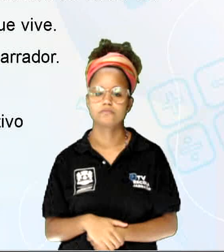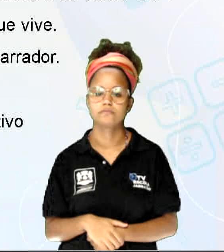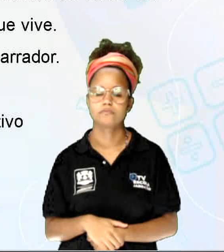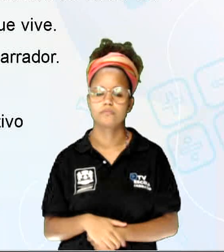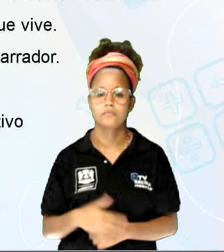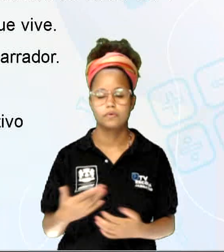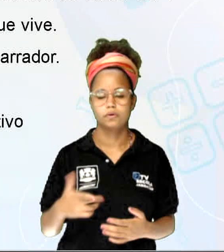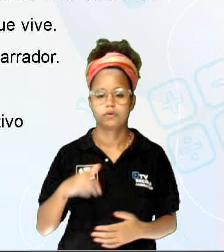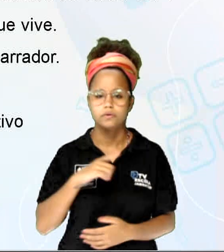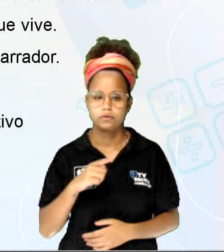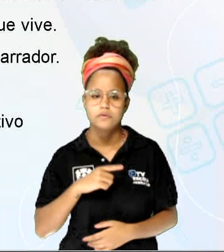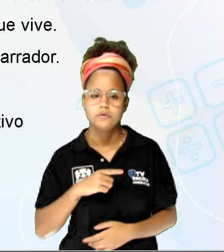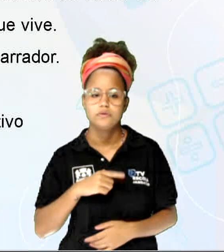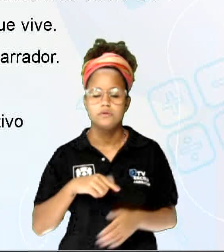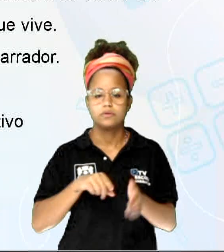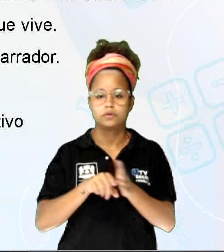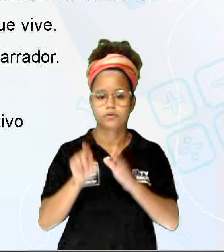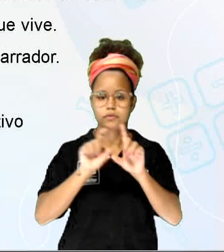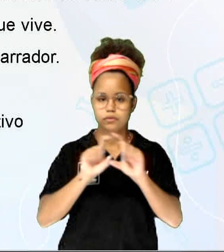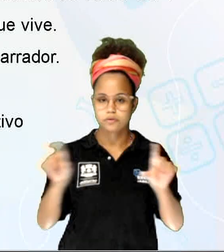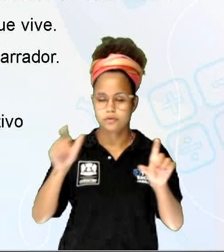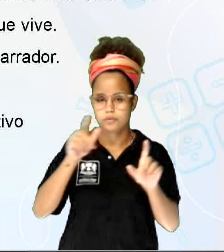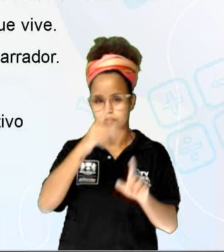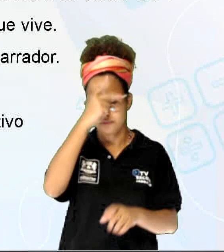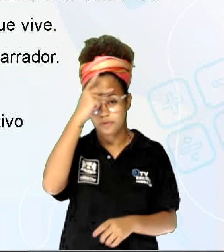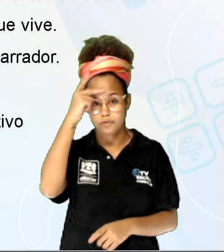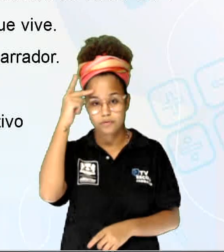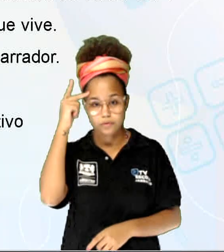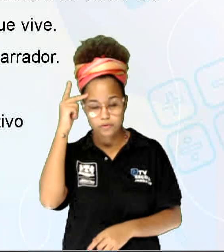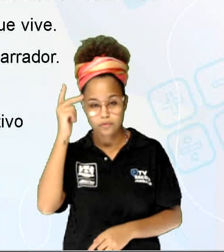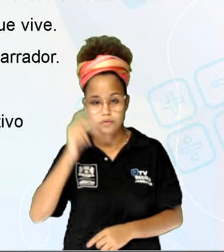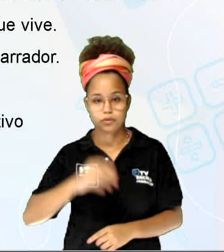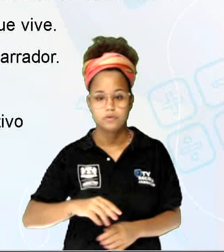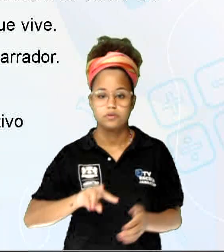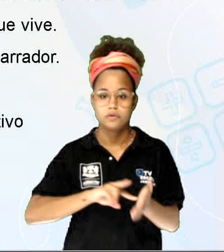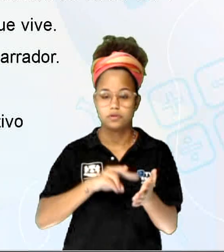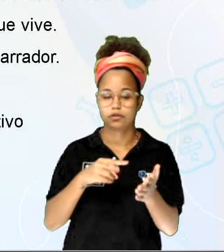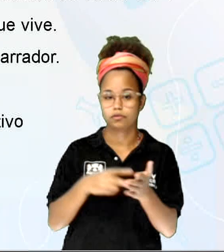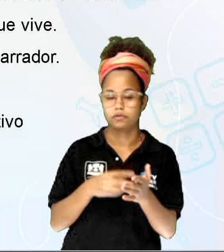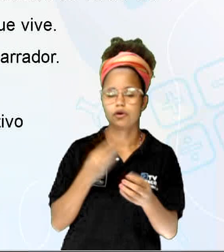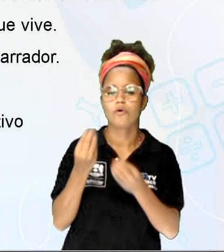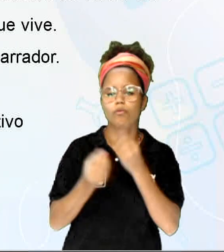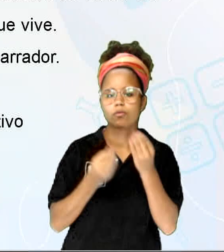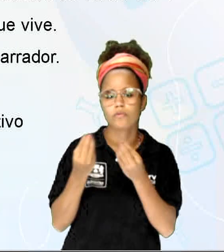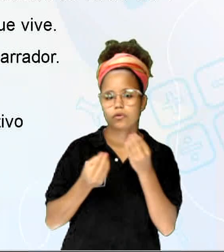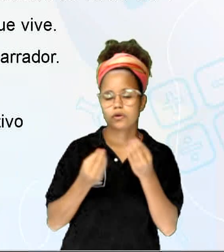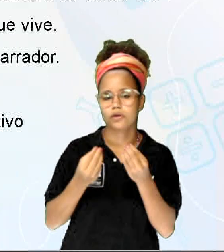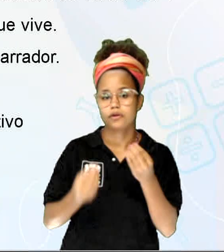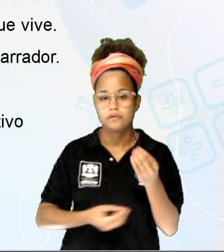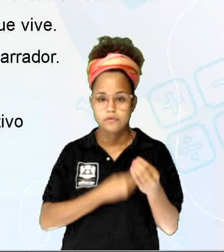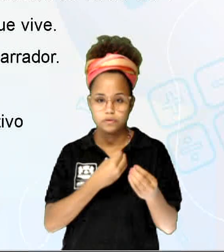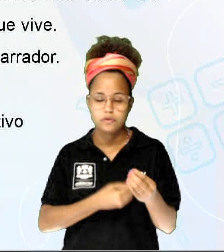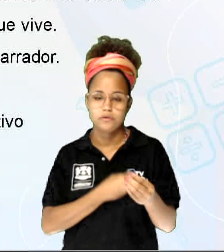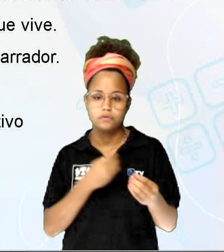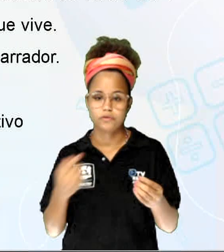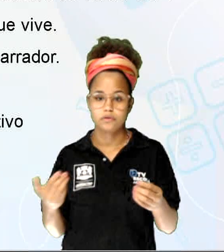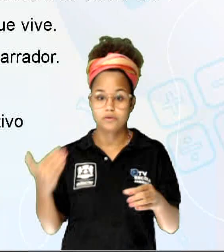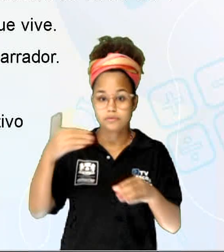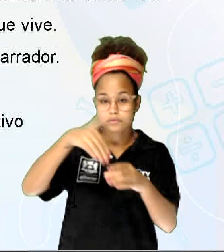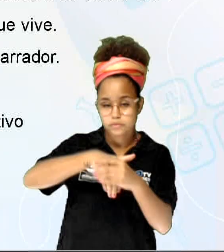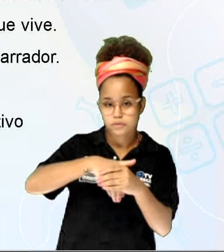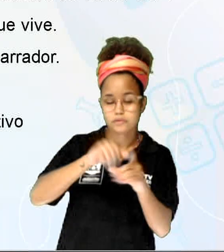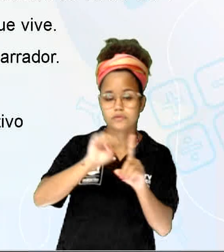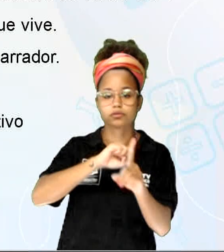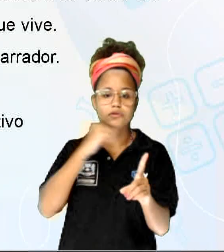Confirma a tese de que o indivíduo é um produto do meio em que vive. Bom, essa tese, né, se a gente